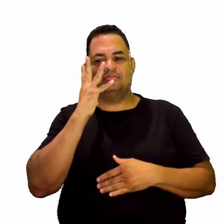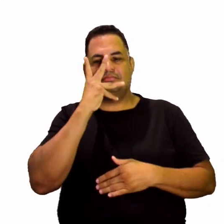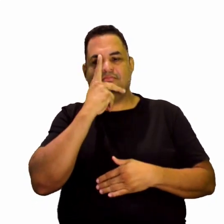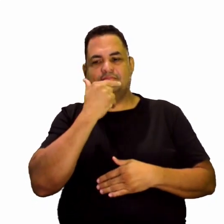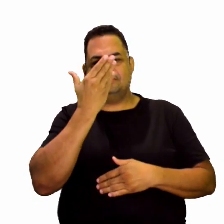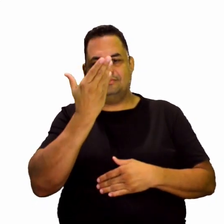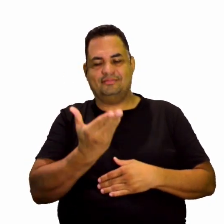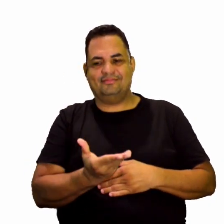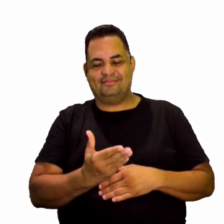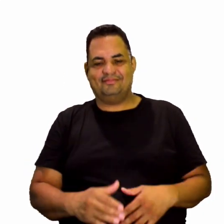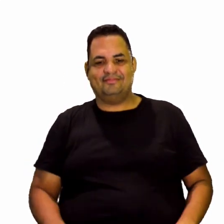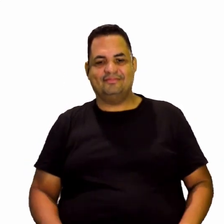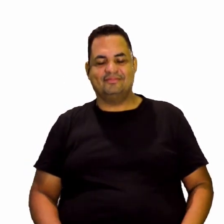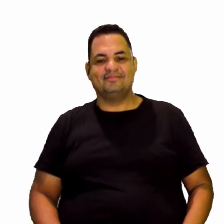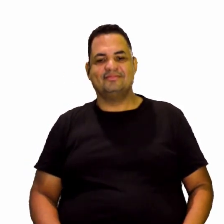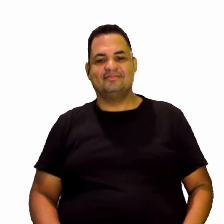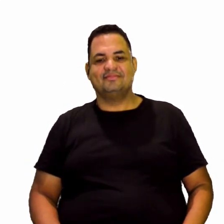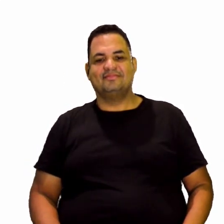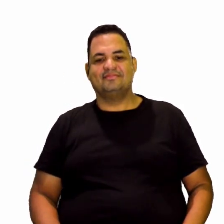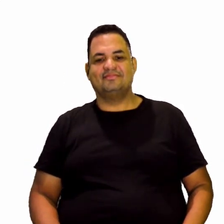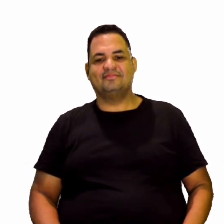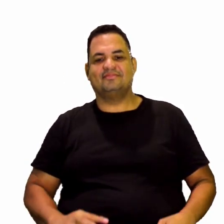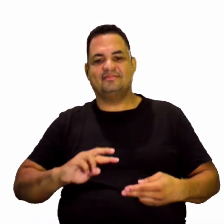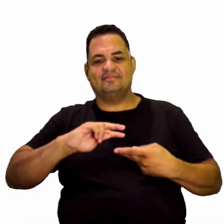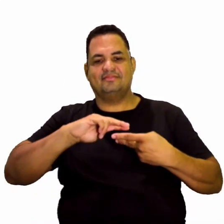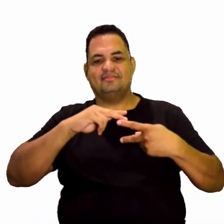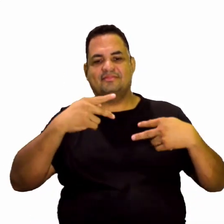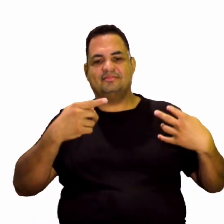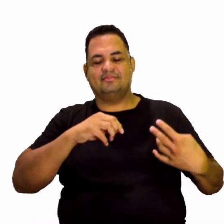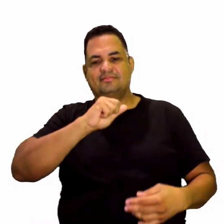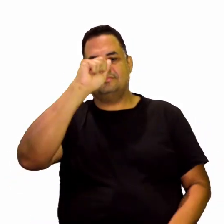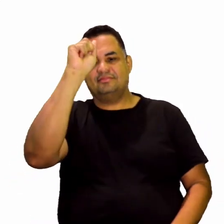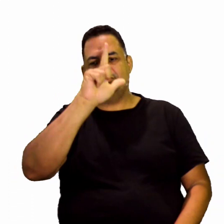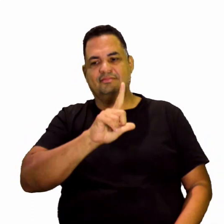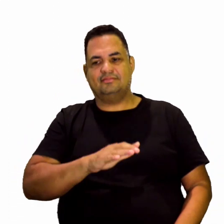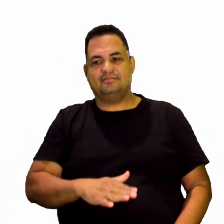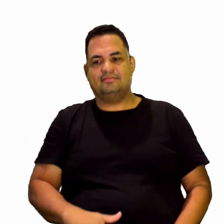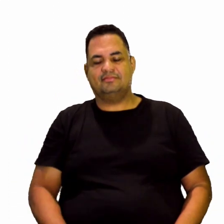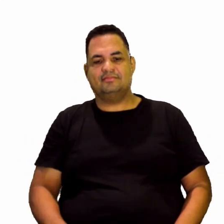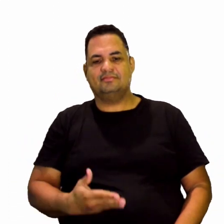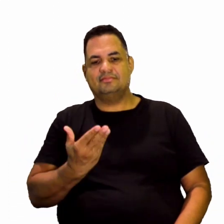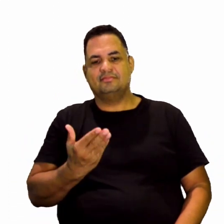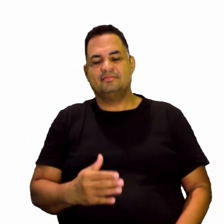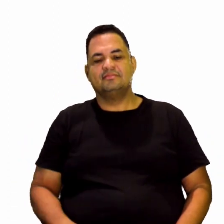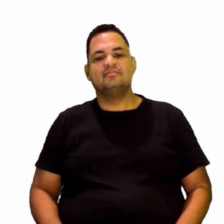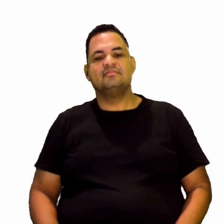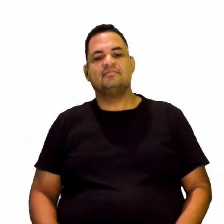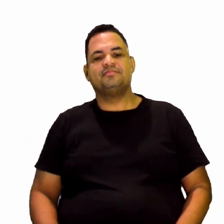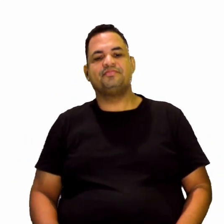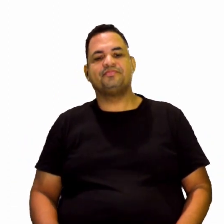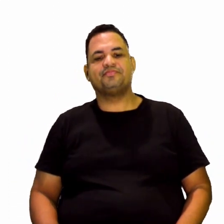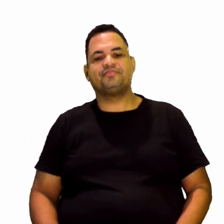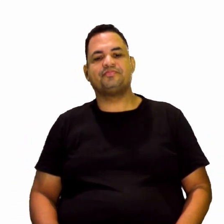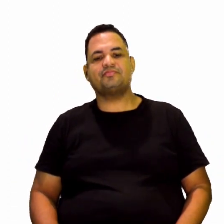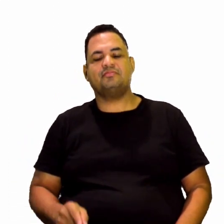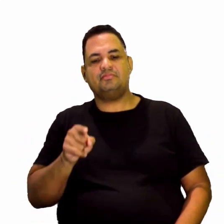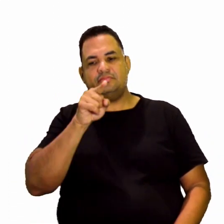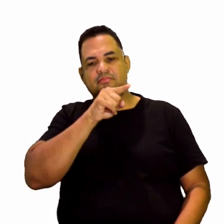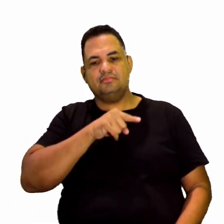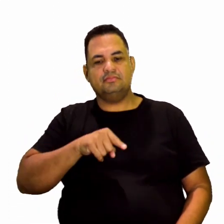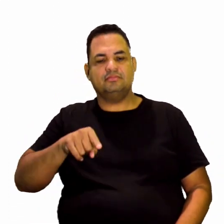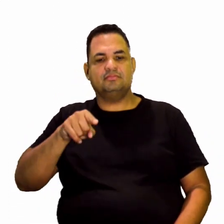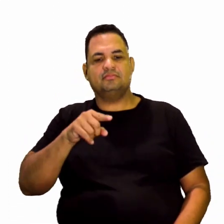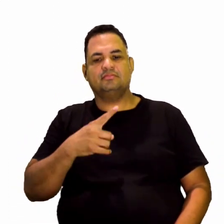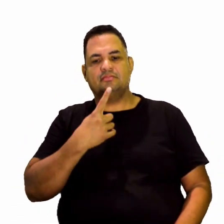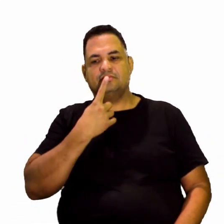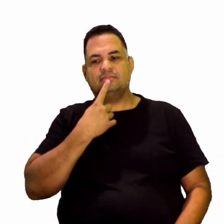O DNA, faz de conta que o DNA é aquele azulzinho ali, né? Que a professora desenhou. Né? Ele tá ali, né? Circuladinho. E